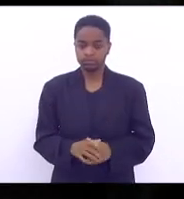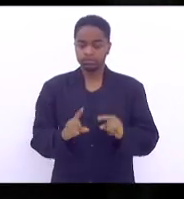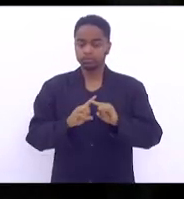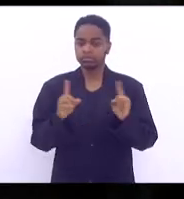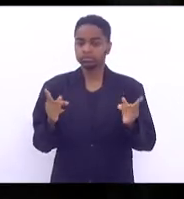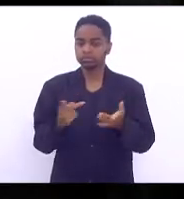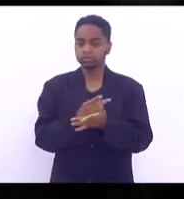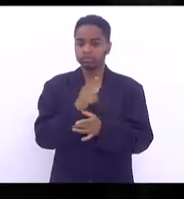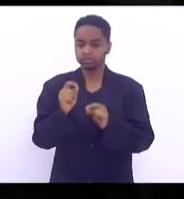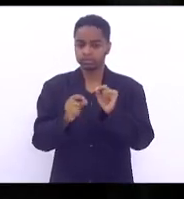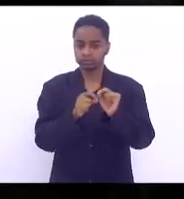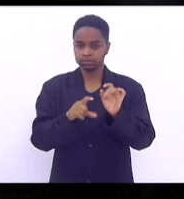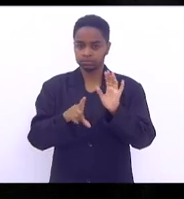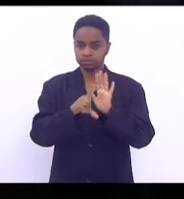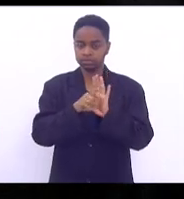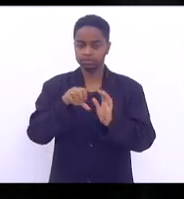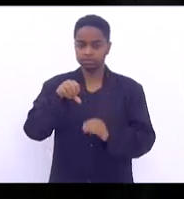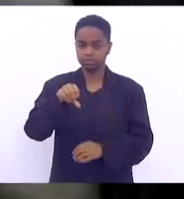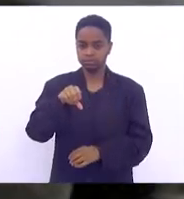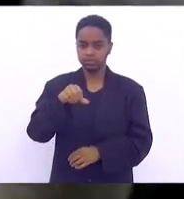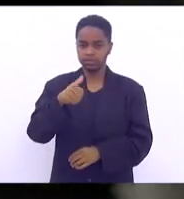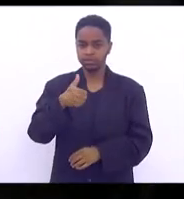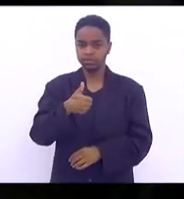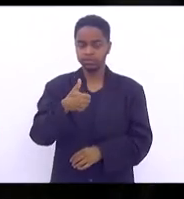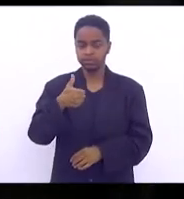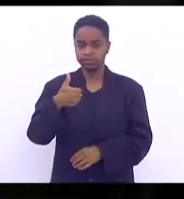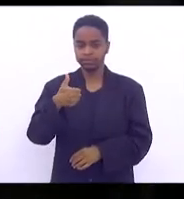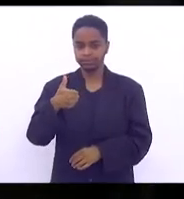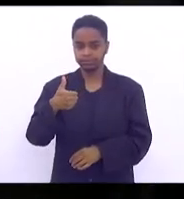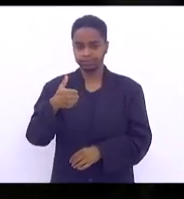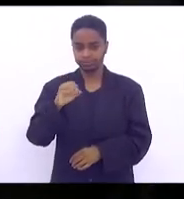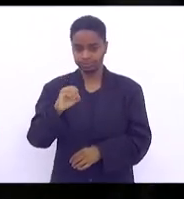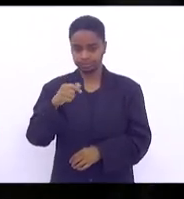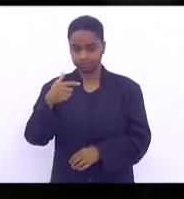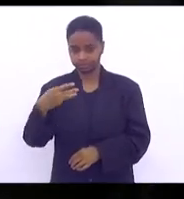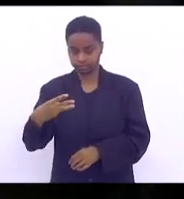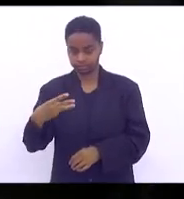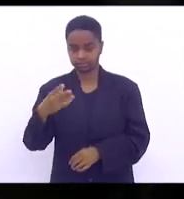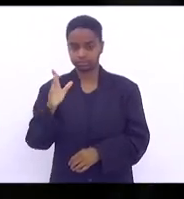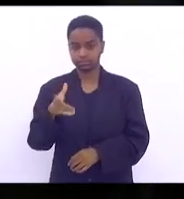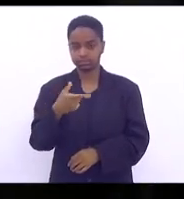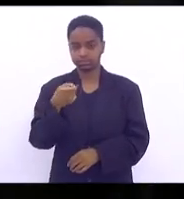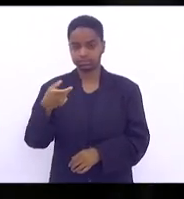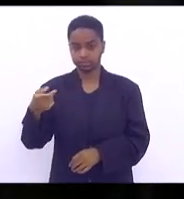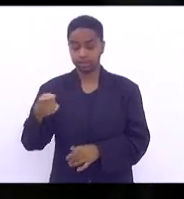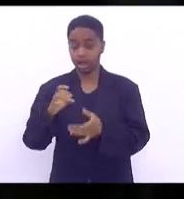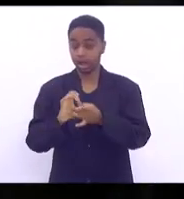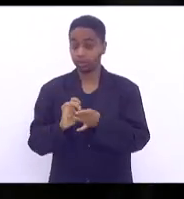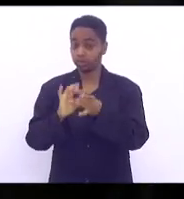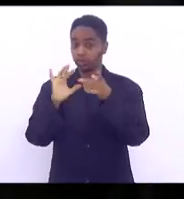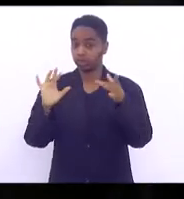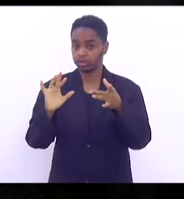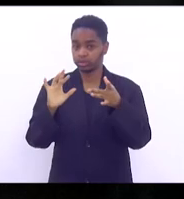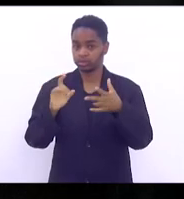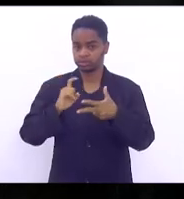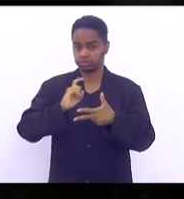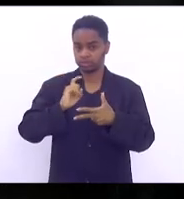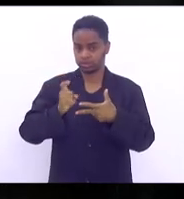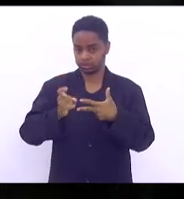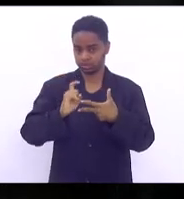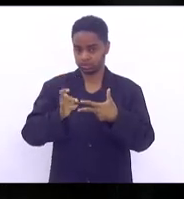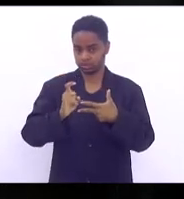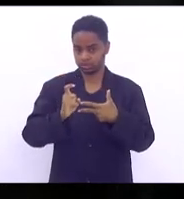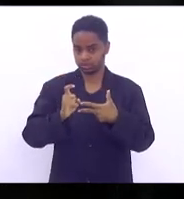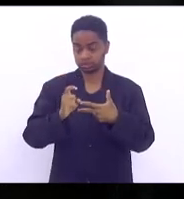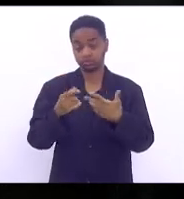Lei 9.103, de 2020, ela autorizava o Poder Executivo. O parecer